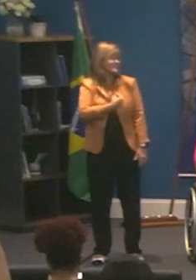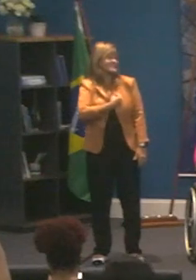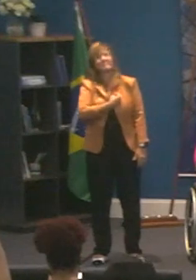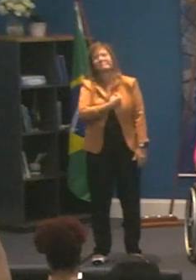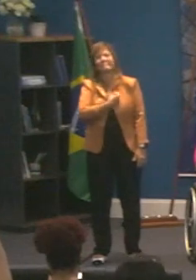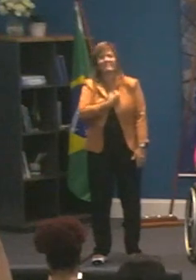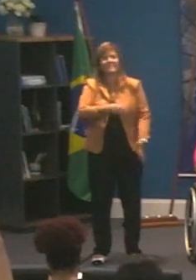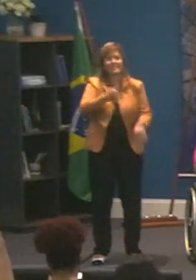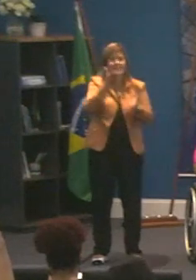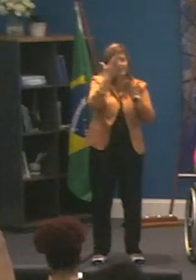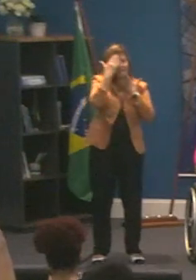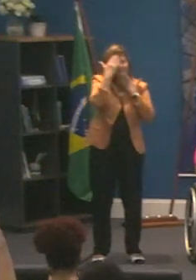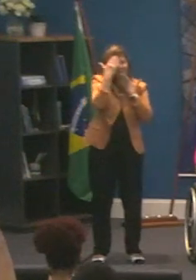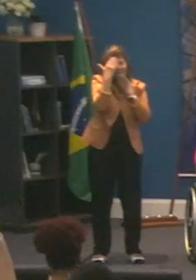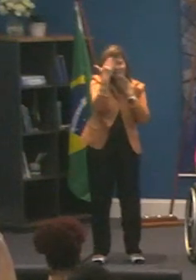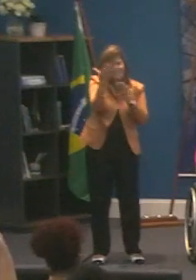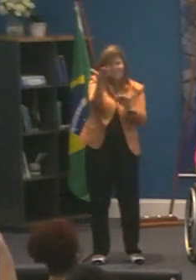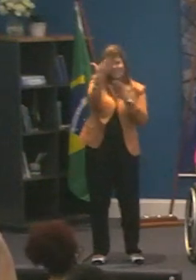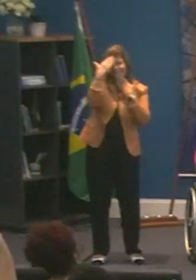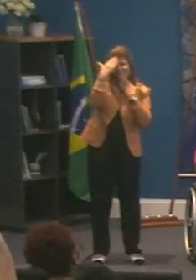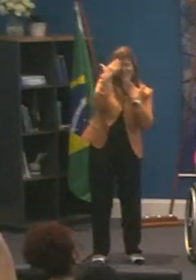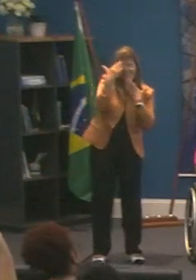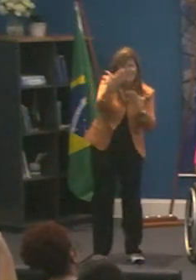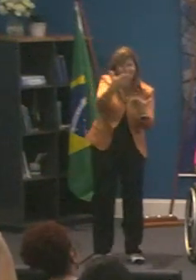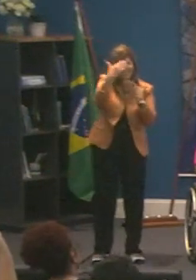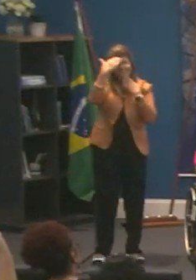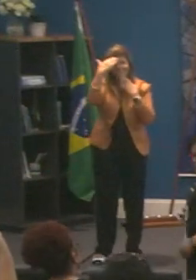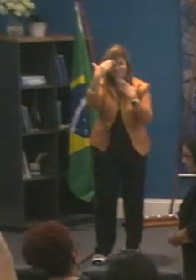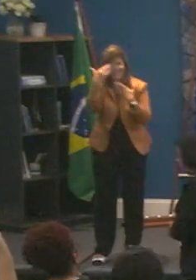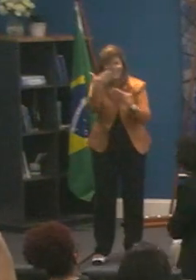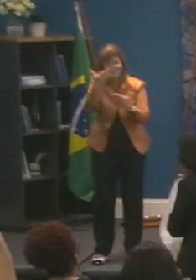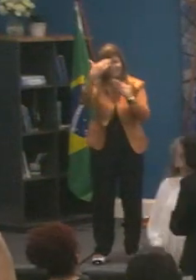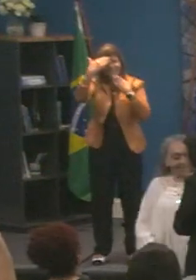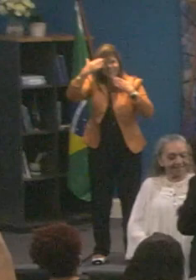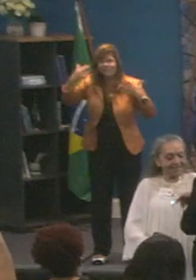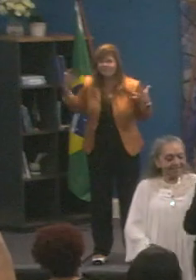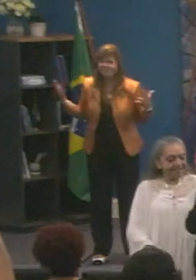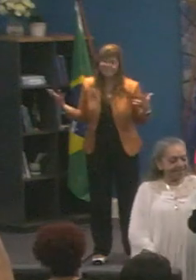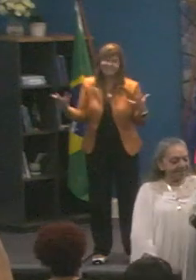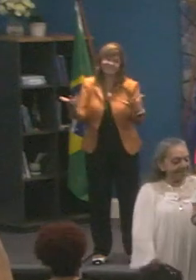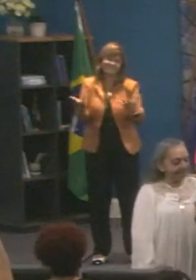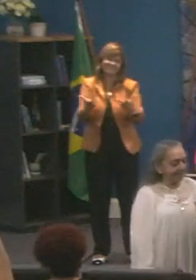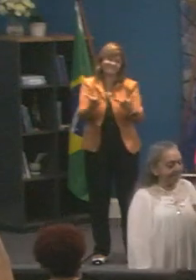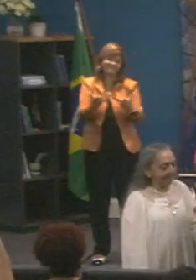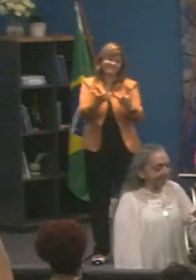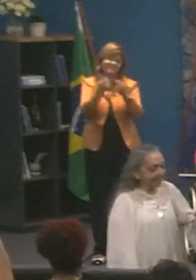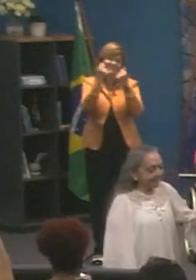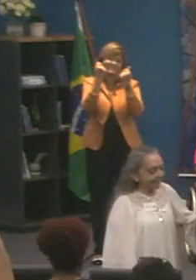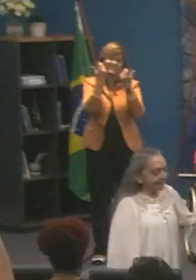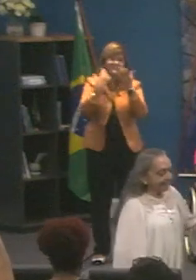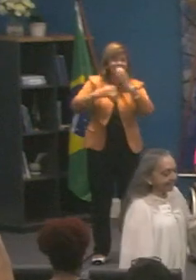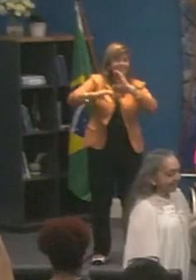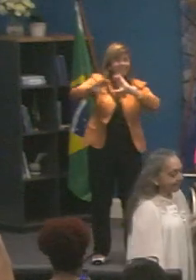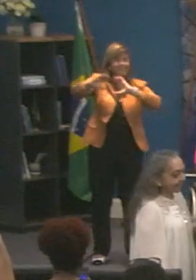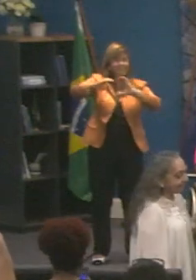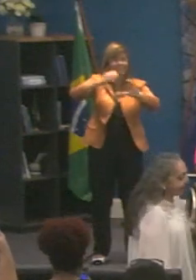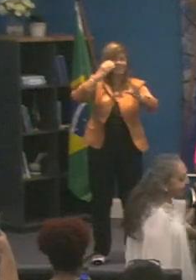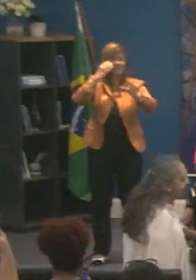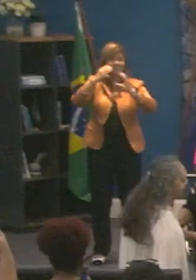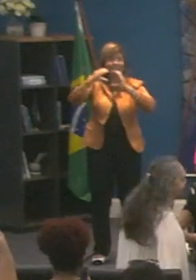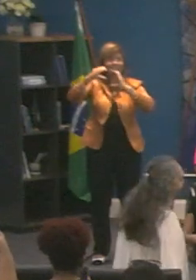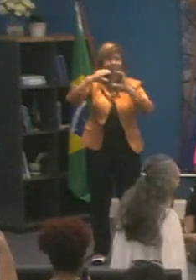Queria agradecer muito, muito, muito essa apresentação brilhante da nossa cantora